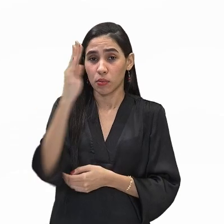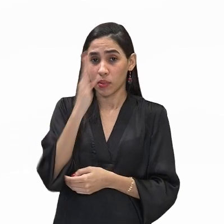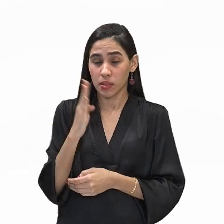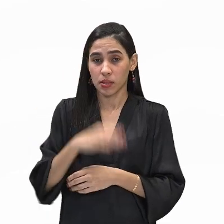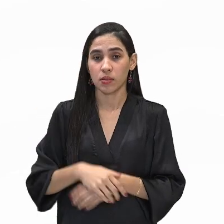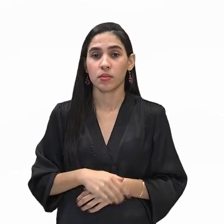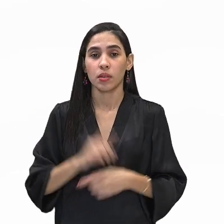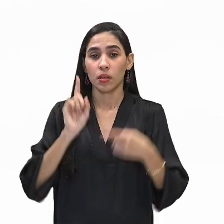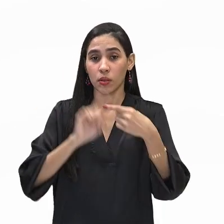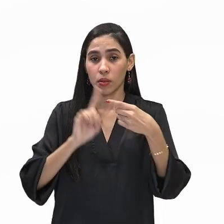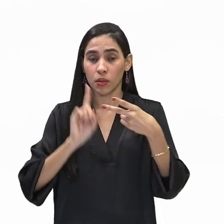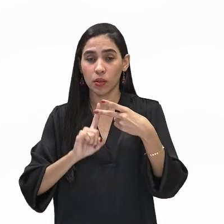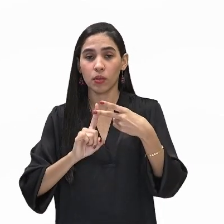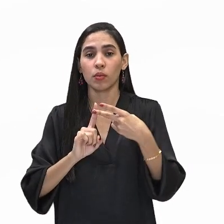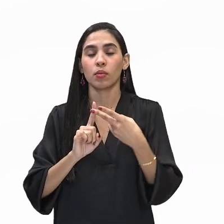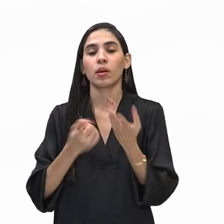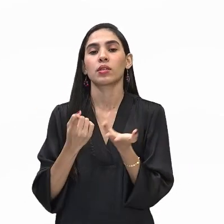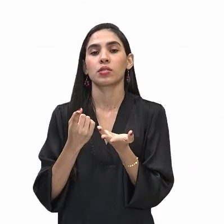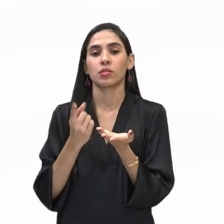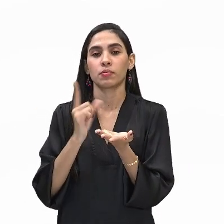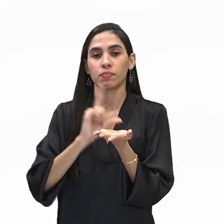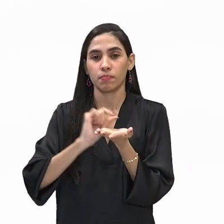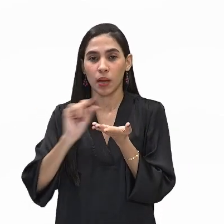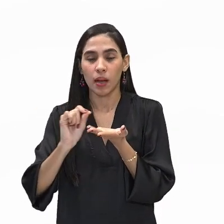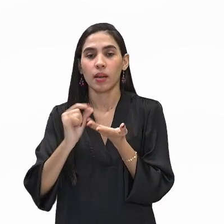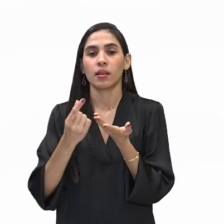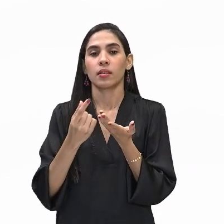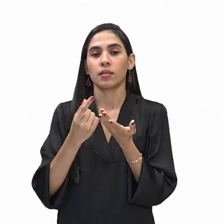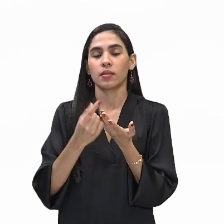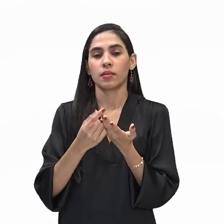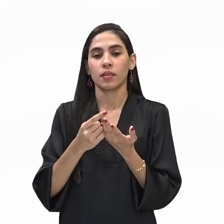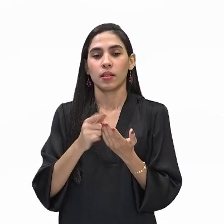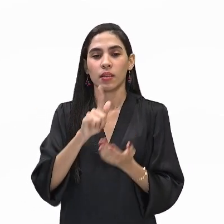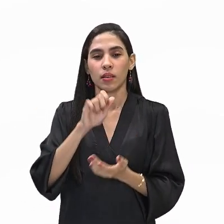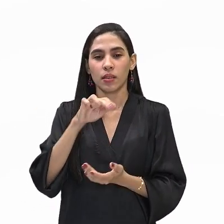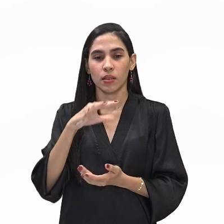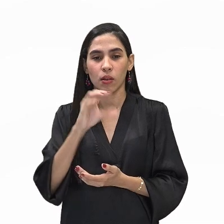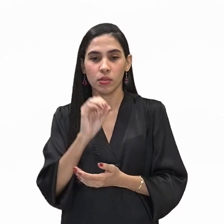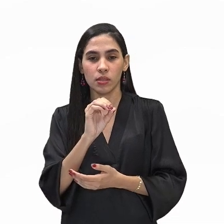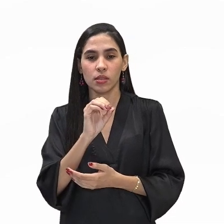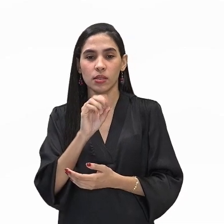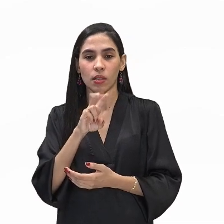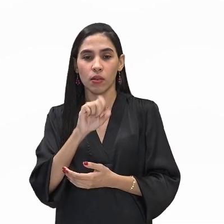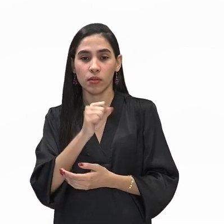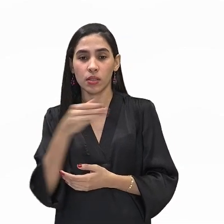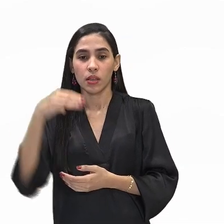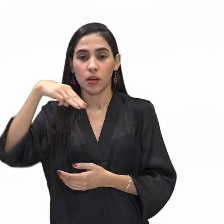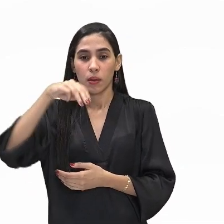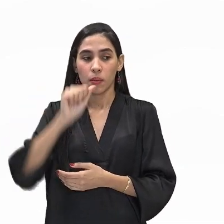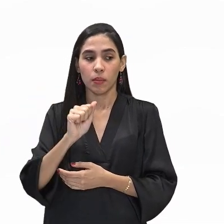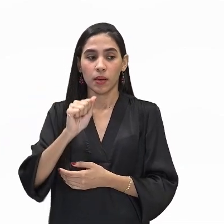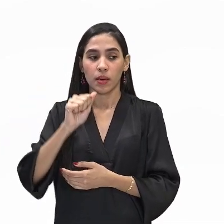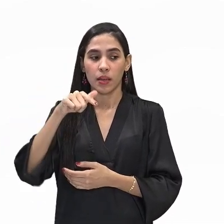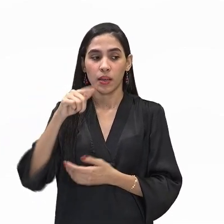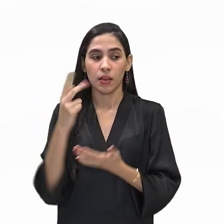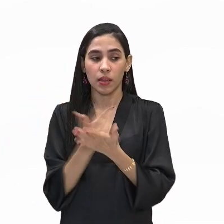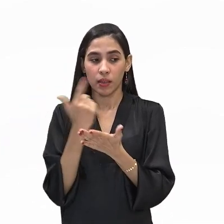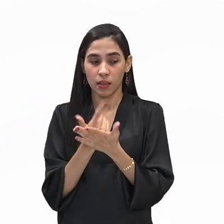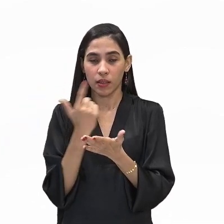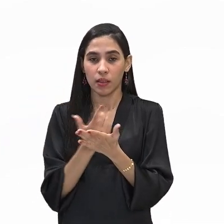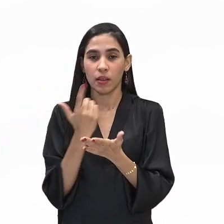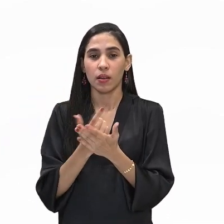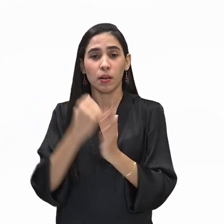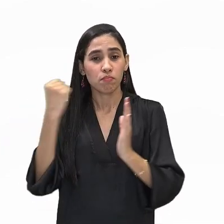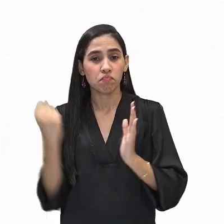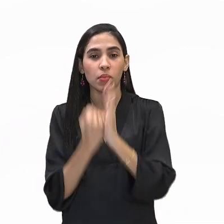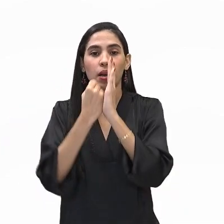duas obras de Gonçalves de Magalhães, né, vão ser consideradas, duas obras são consideradas o marco inicial,